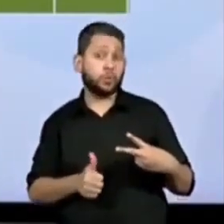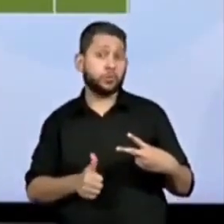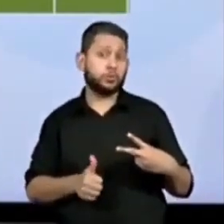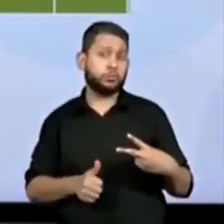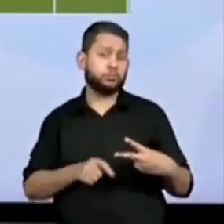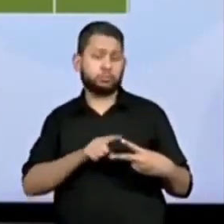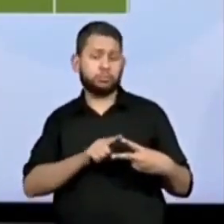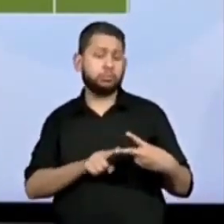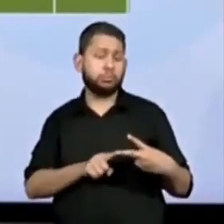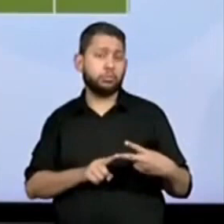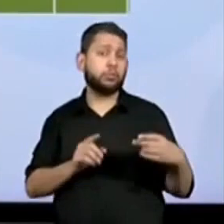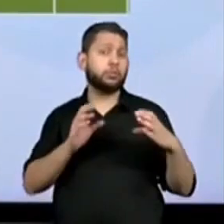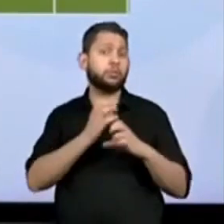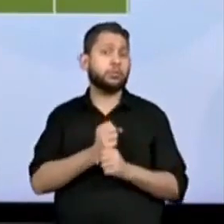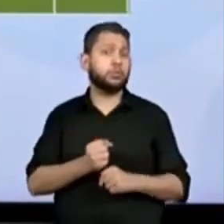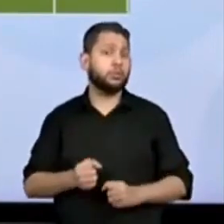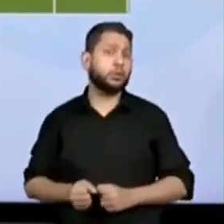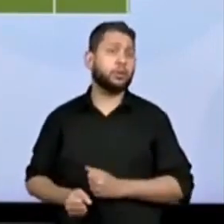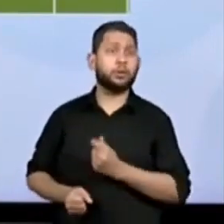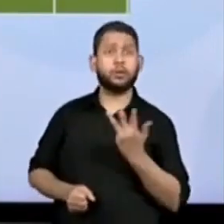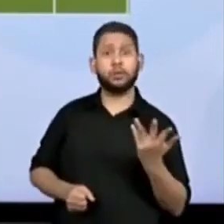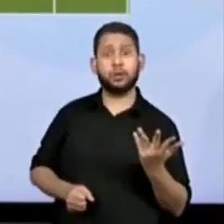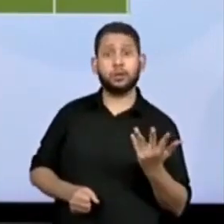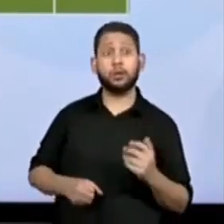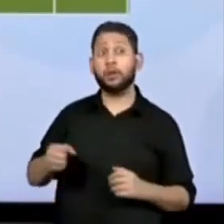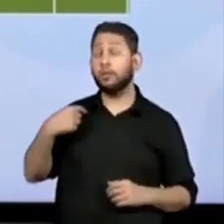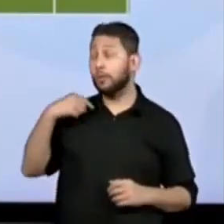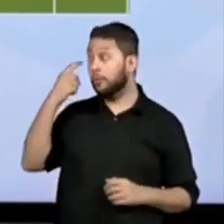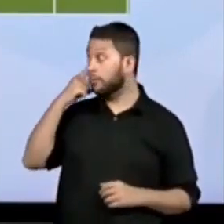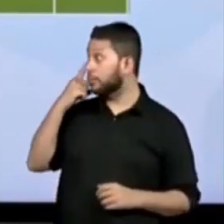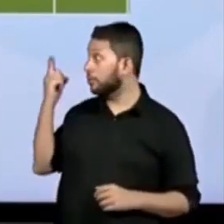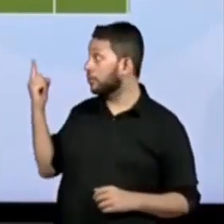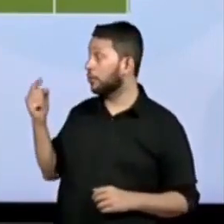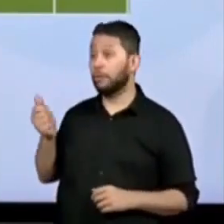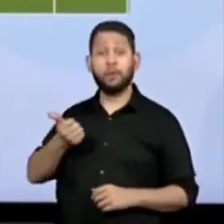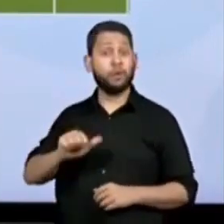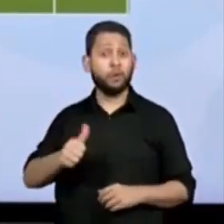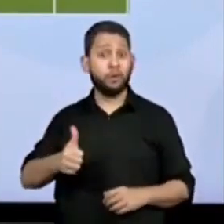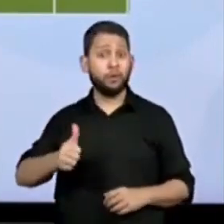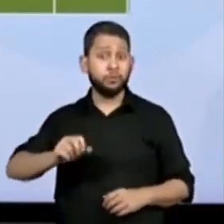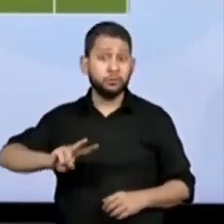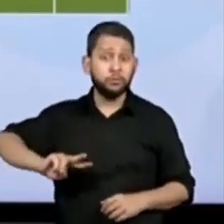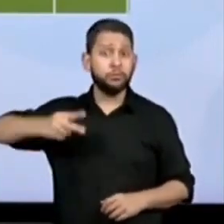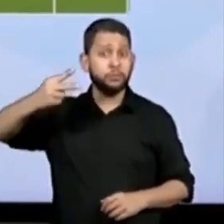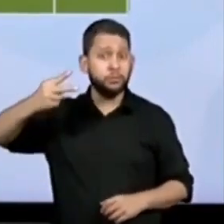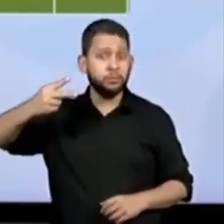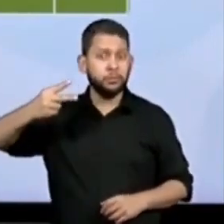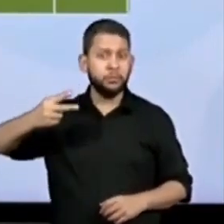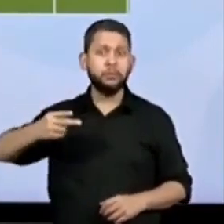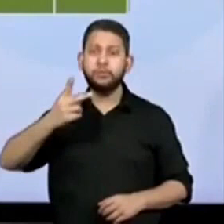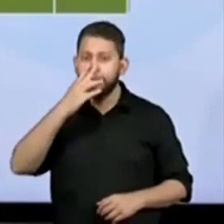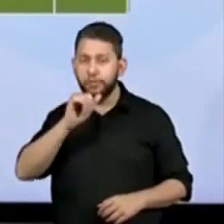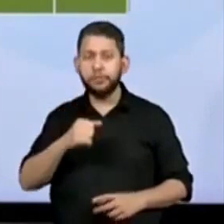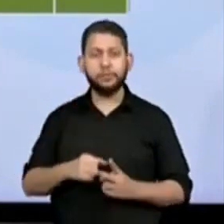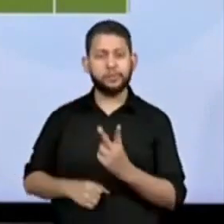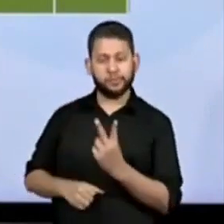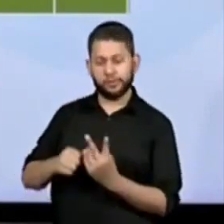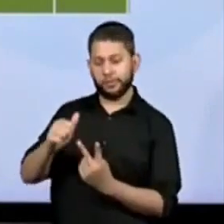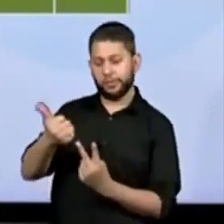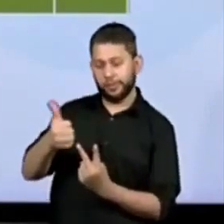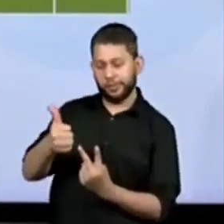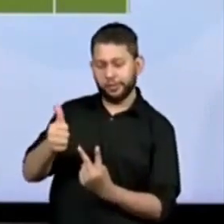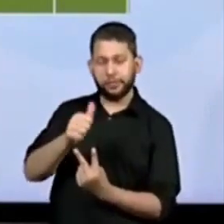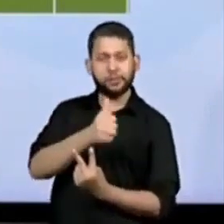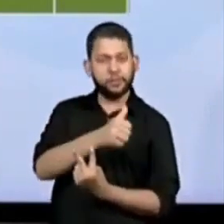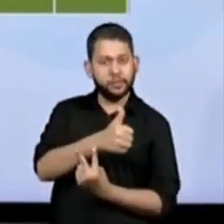ela tem que a gente tem que pensar nesse 11 dobrado né como se fosse duas vezes 11 dois